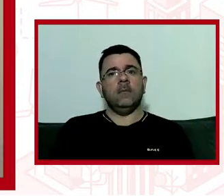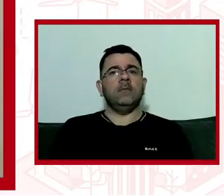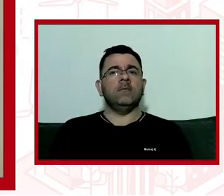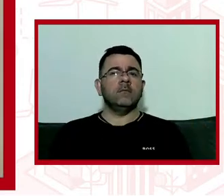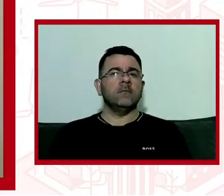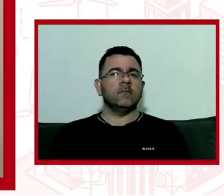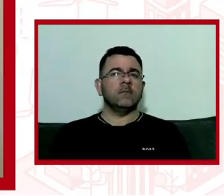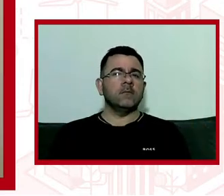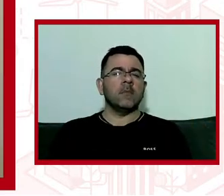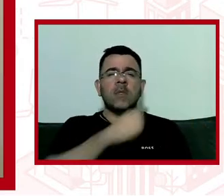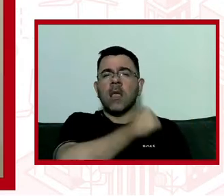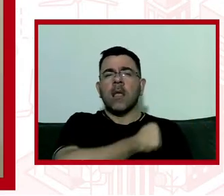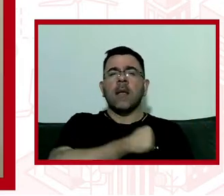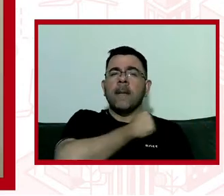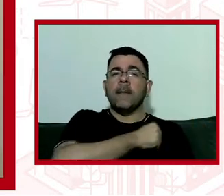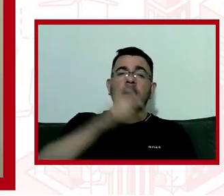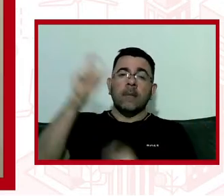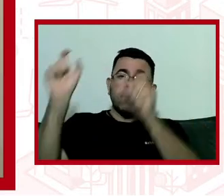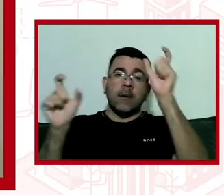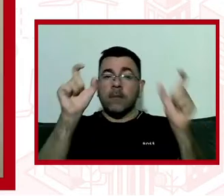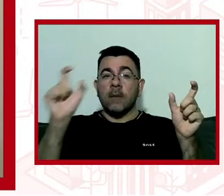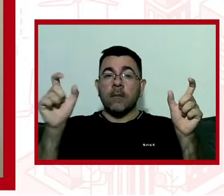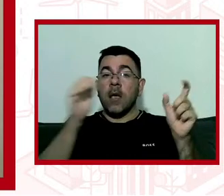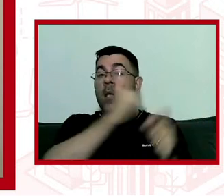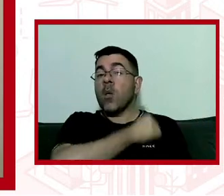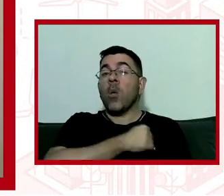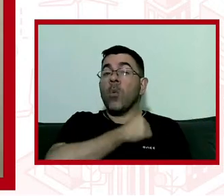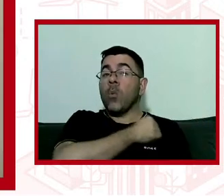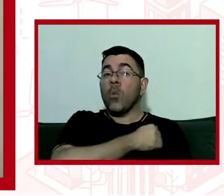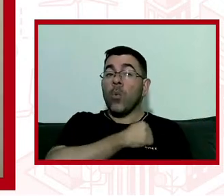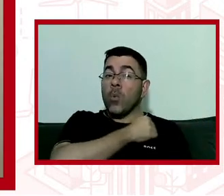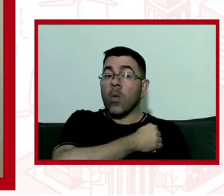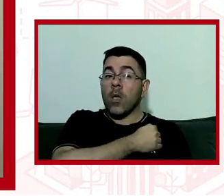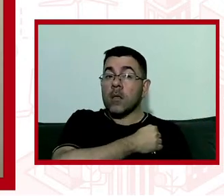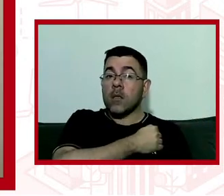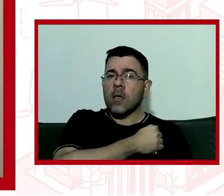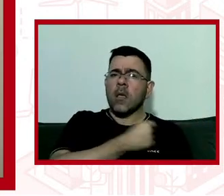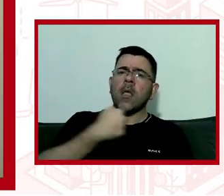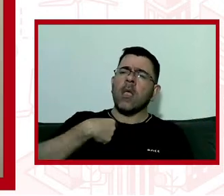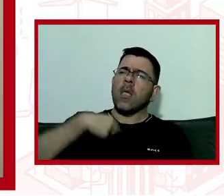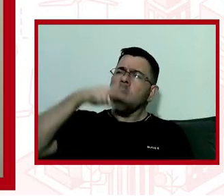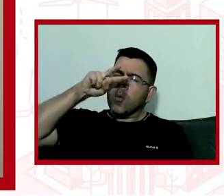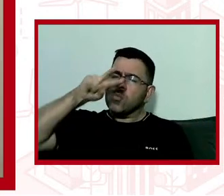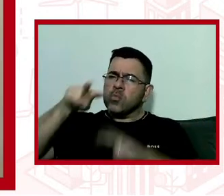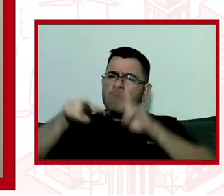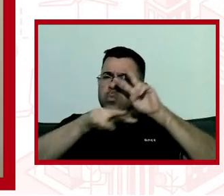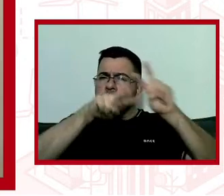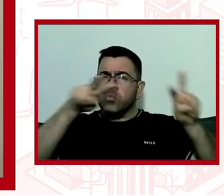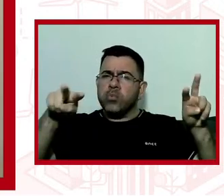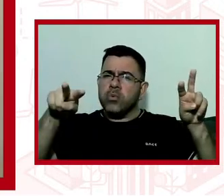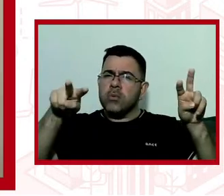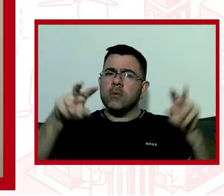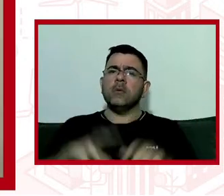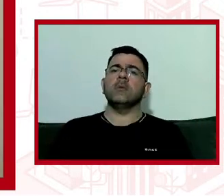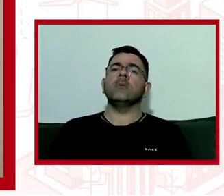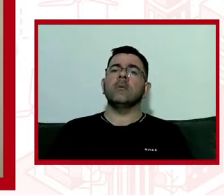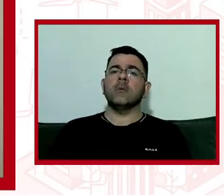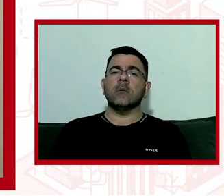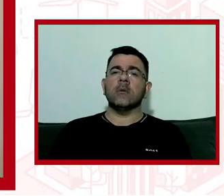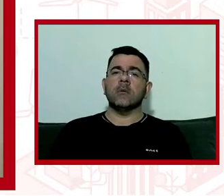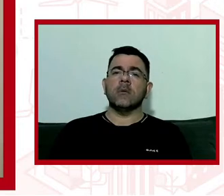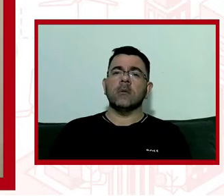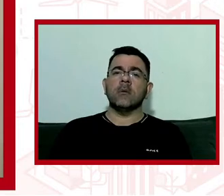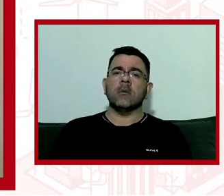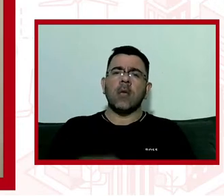gostou tudo aplaudiu mas o momento que eu vi maior Euforia das pessoas impressionante foi quando eu disse que ia ter wi-fi